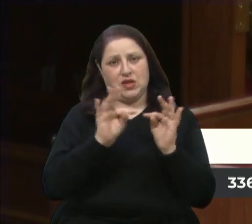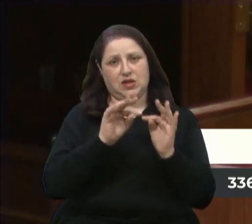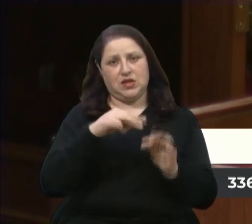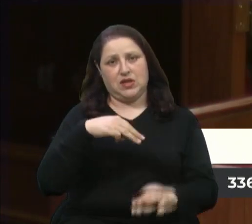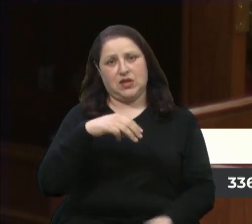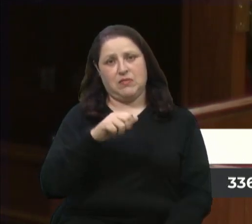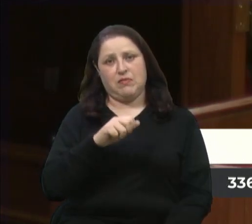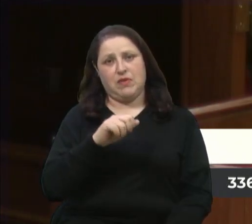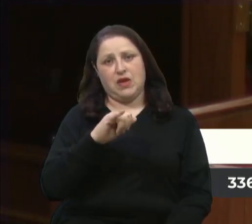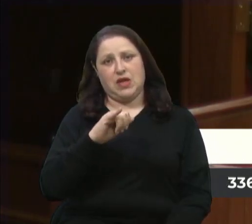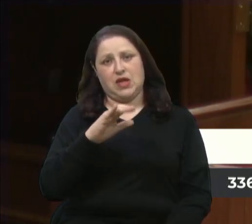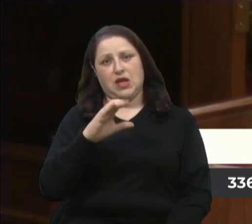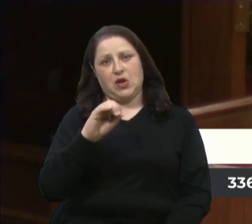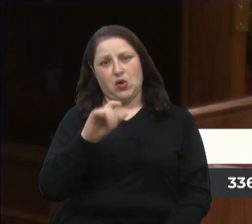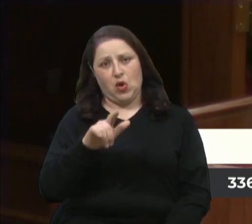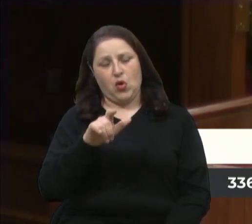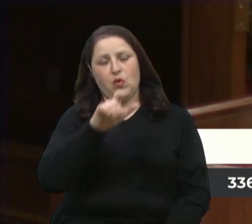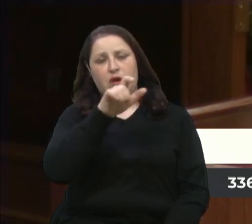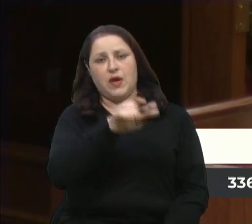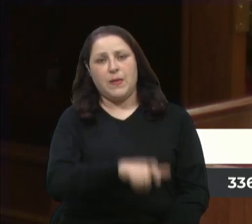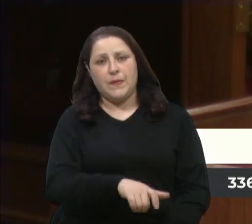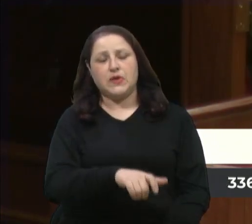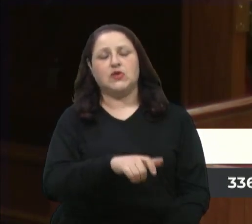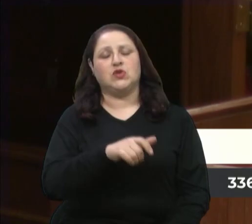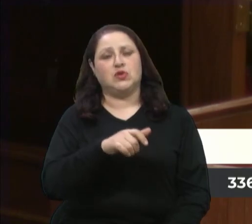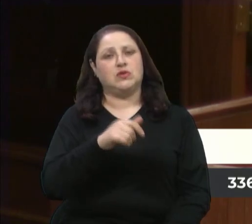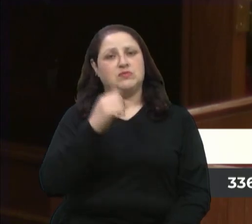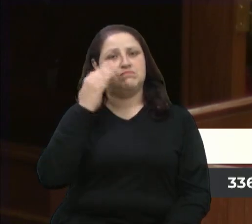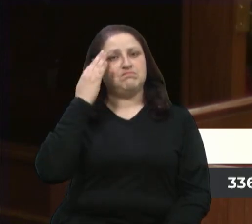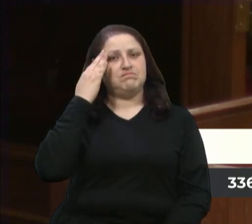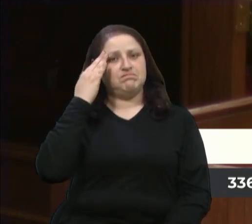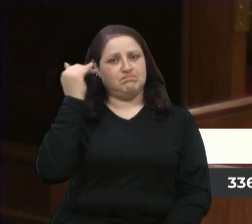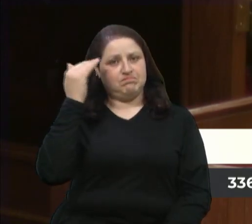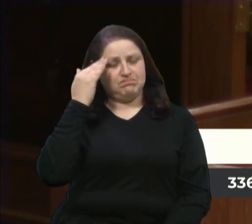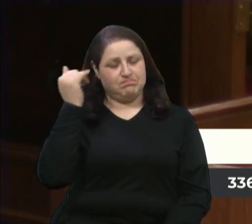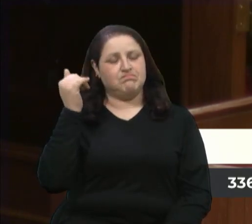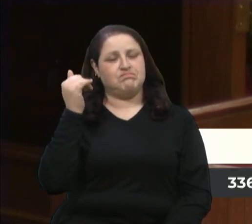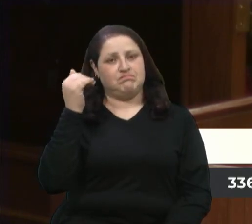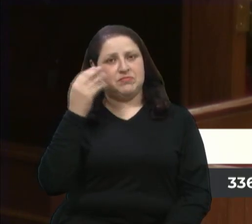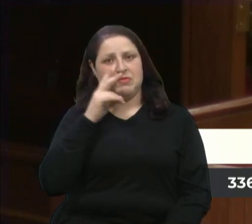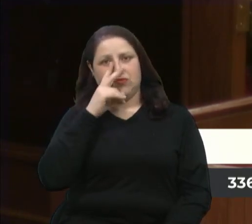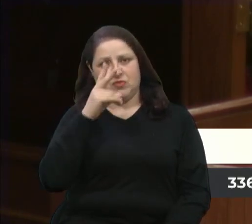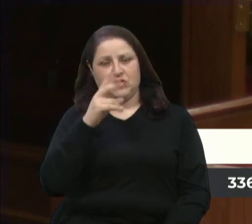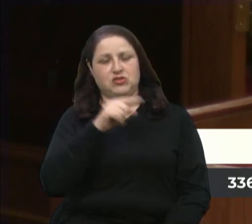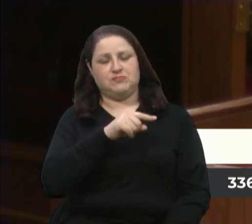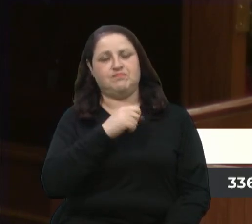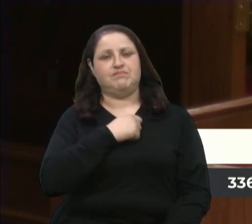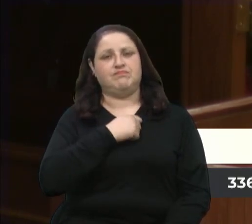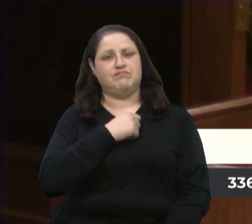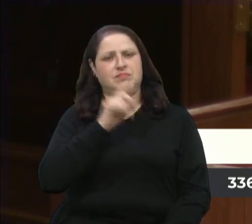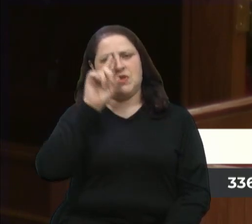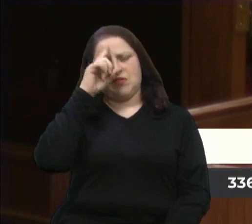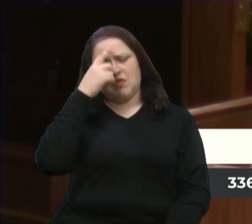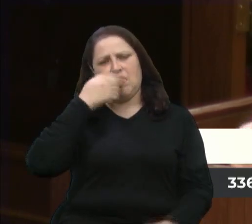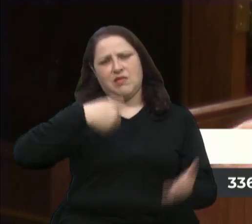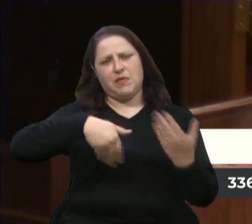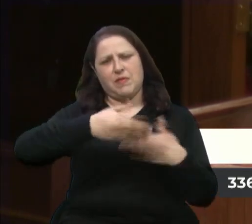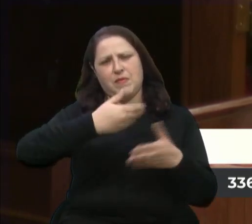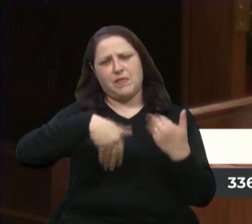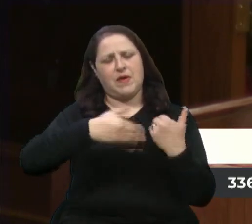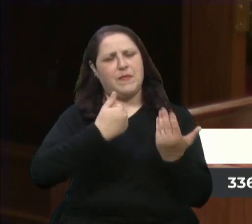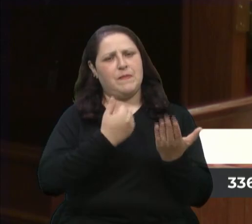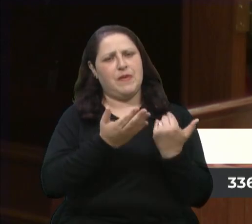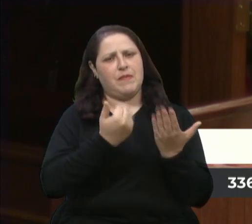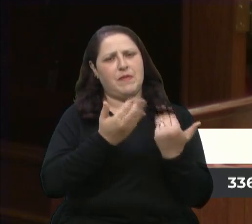Maicol, uma pessoa muito sábia, trocamos várias ideias, conversamos muito